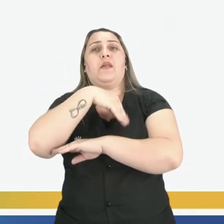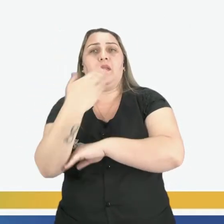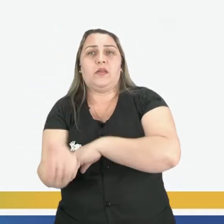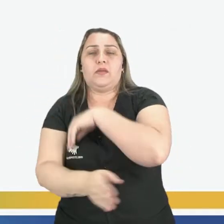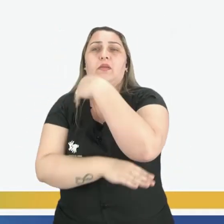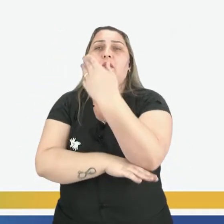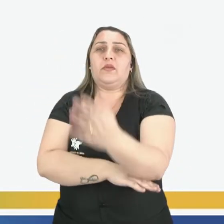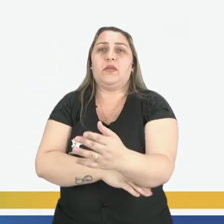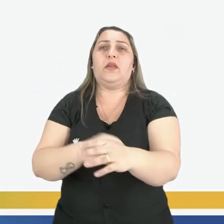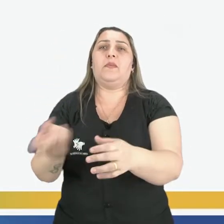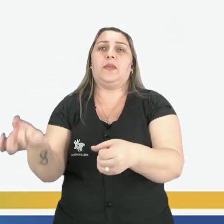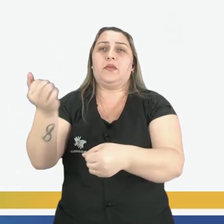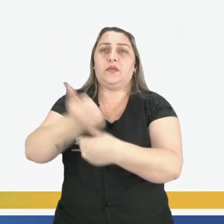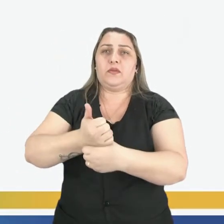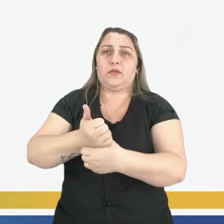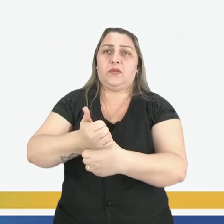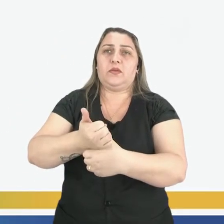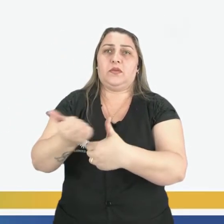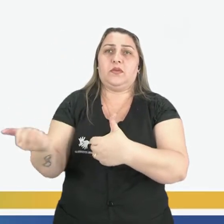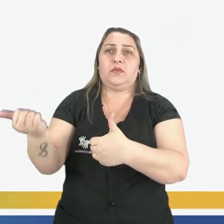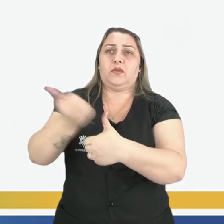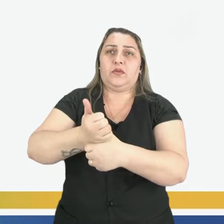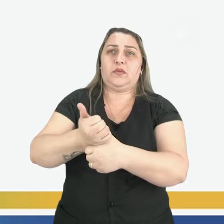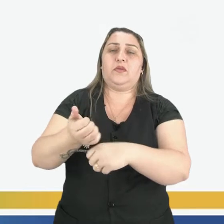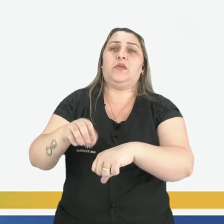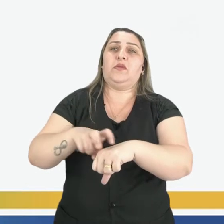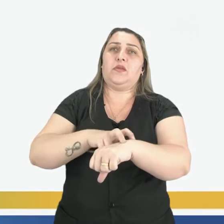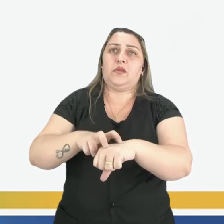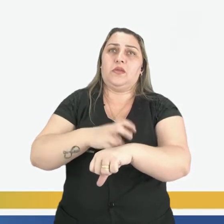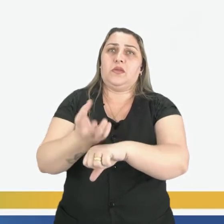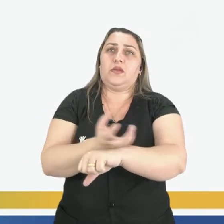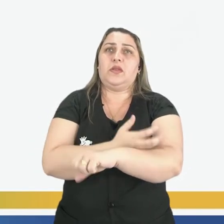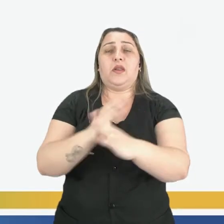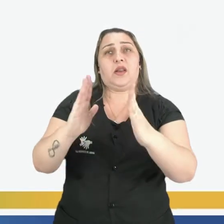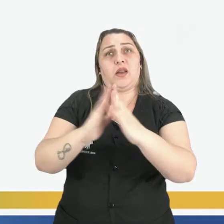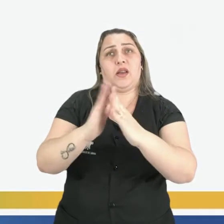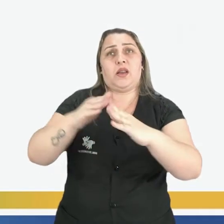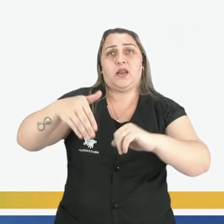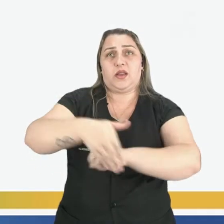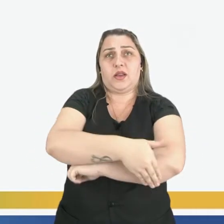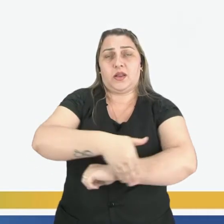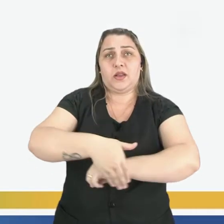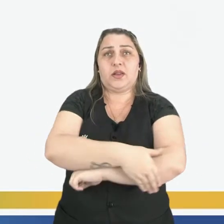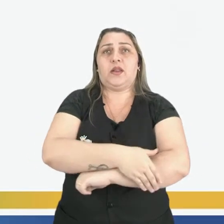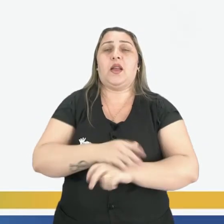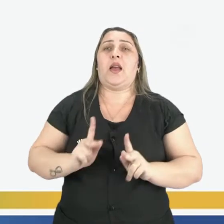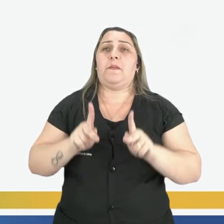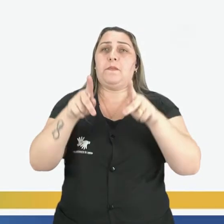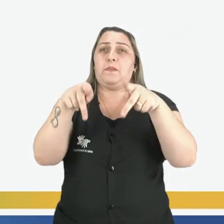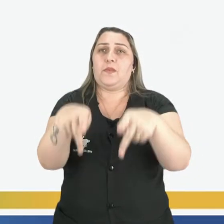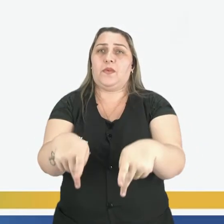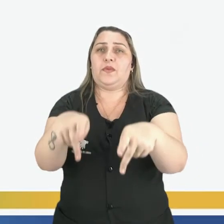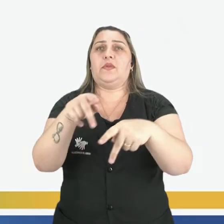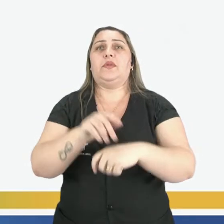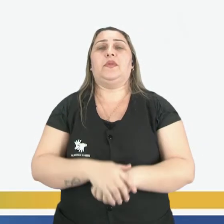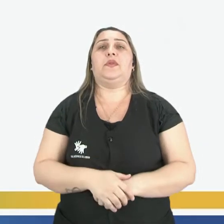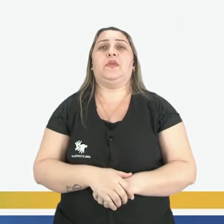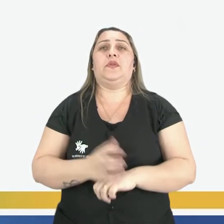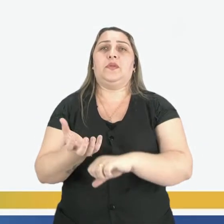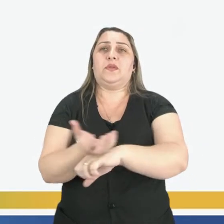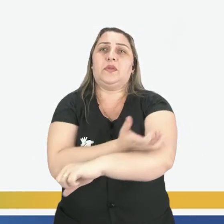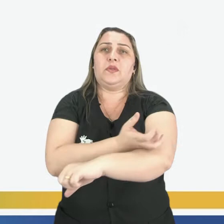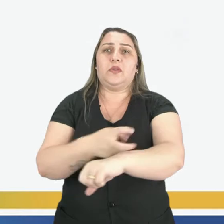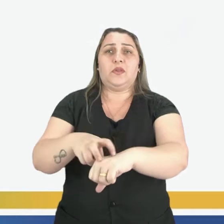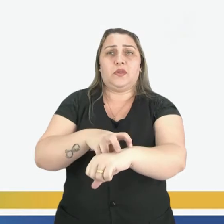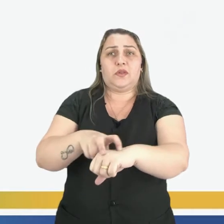que tirar muitas árvores. Então, tem aí as casas, estrada, a ponte,